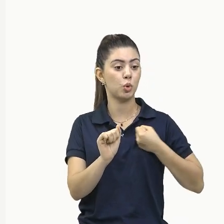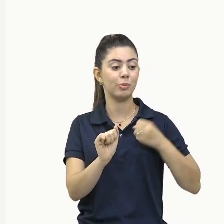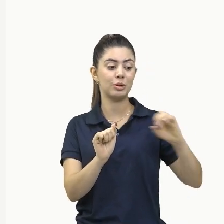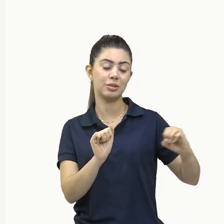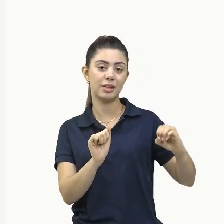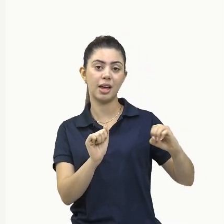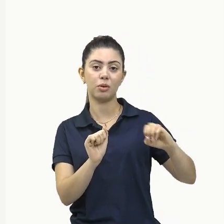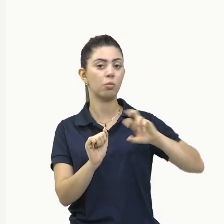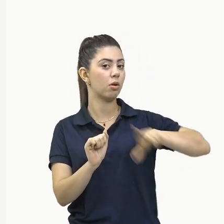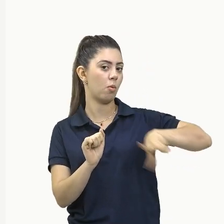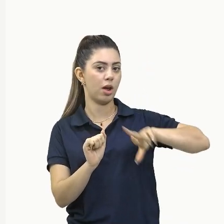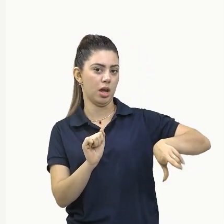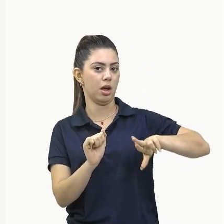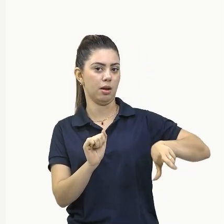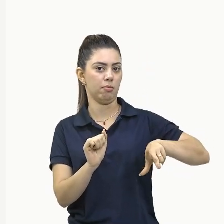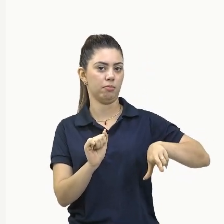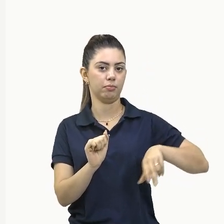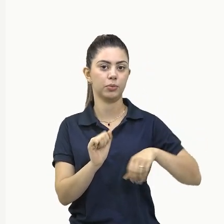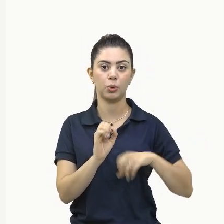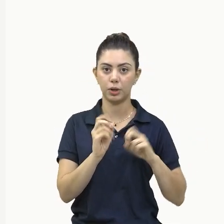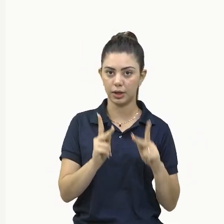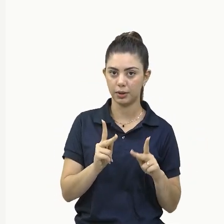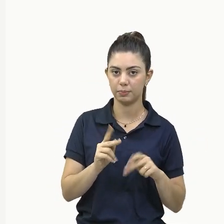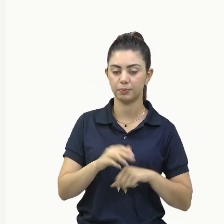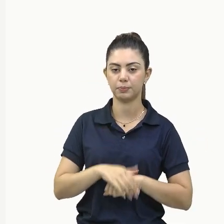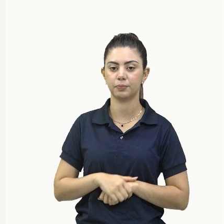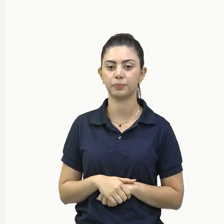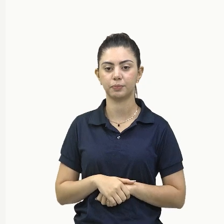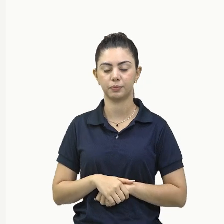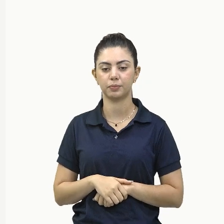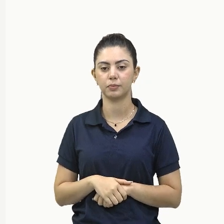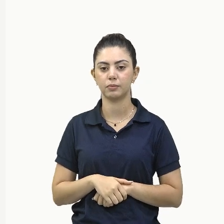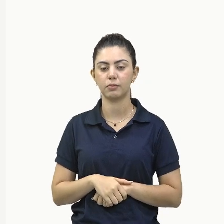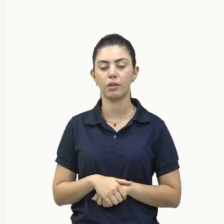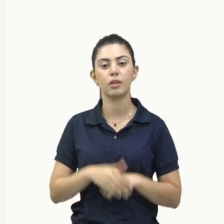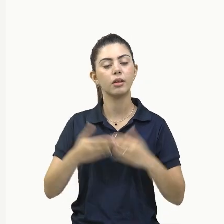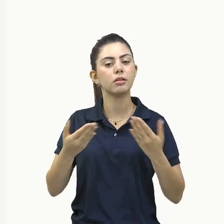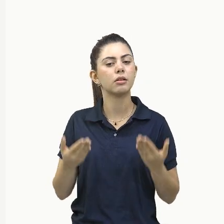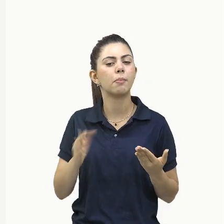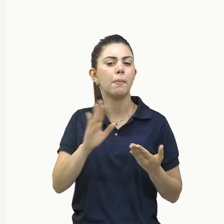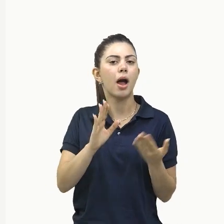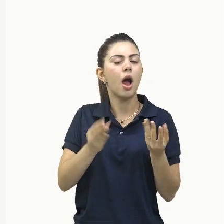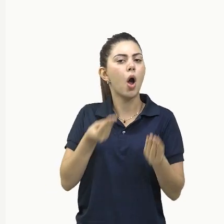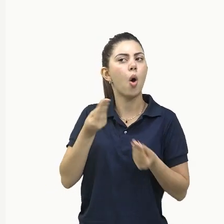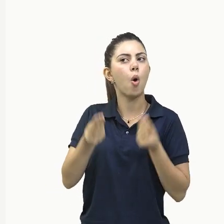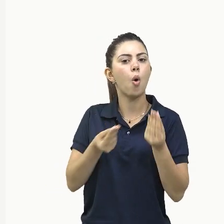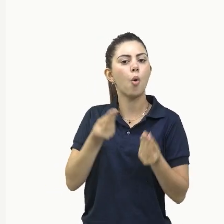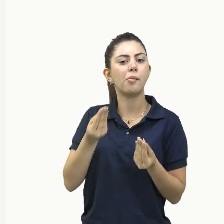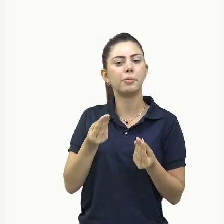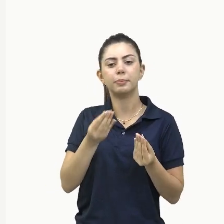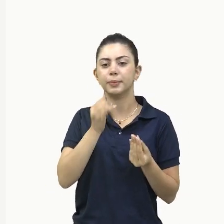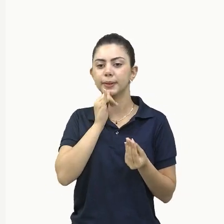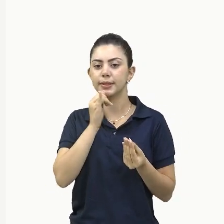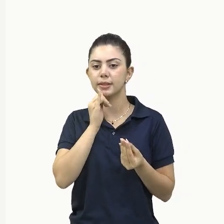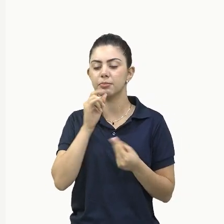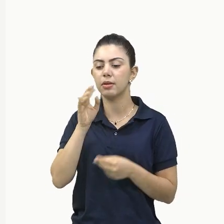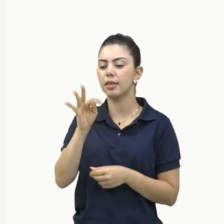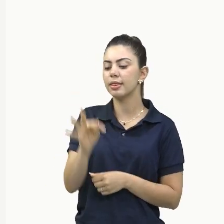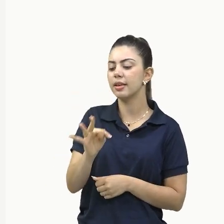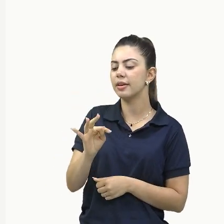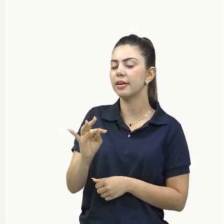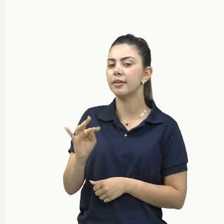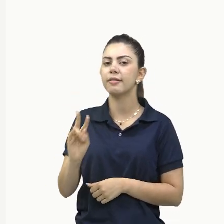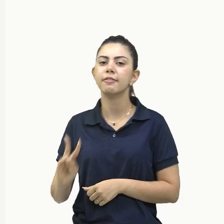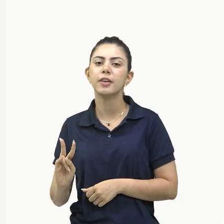diferente de zero. Muito bem. E como é que nós fazemos para encontrar esse T